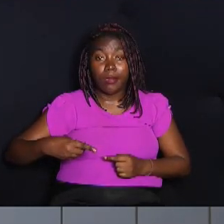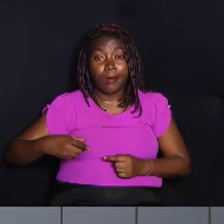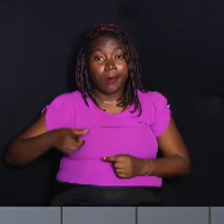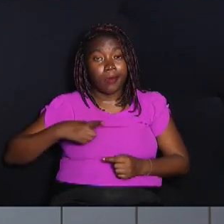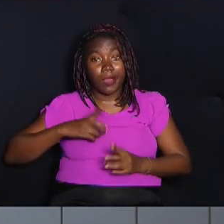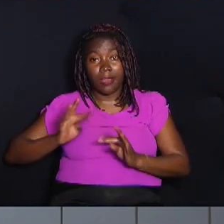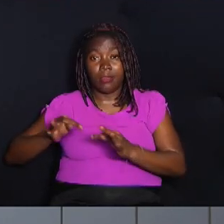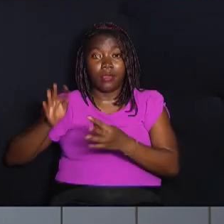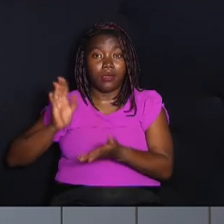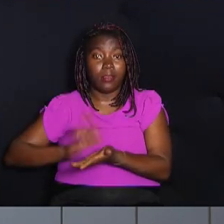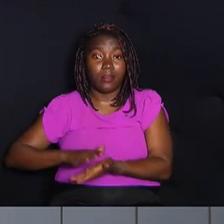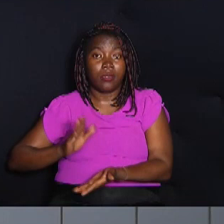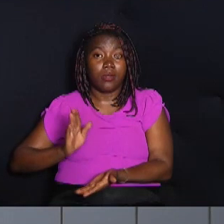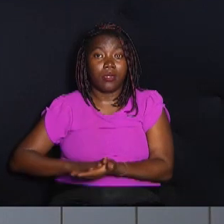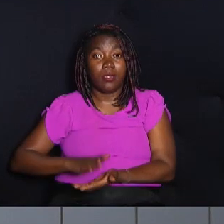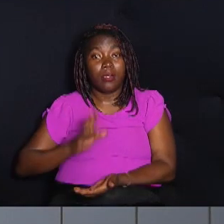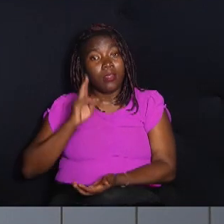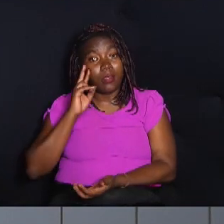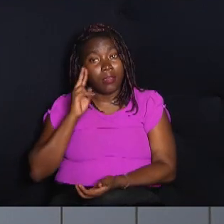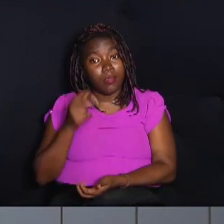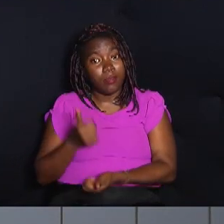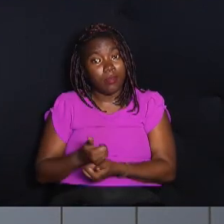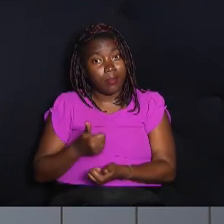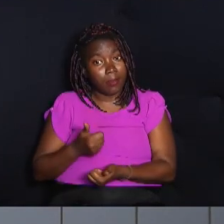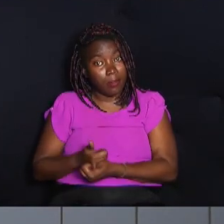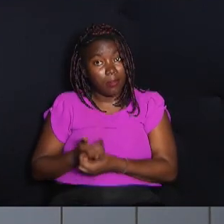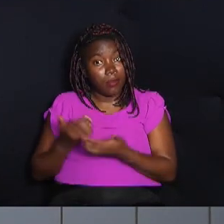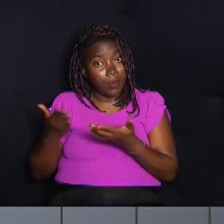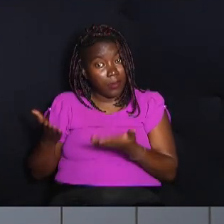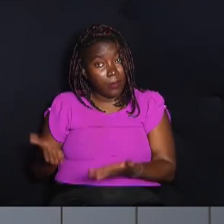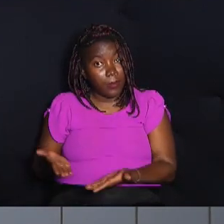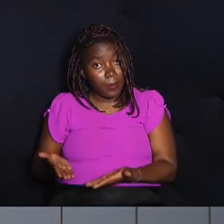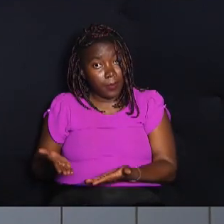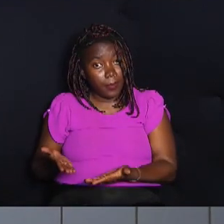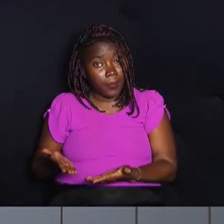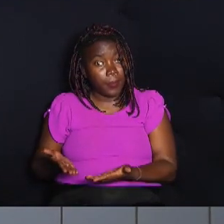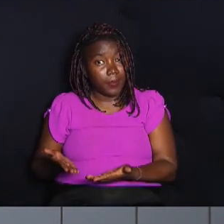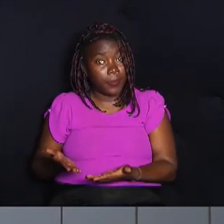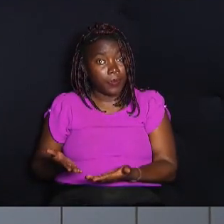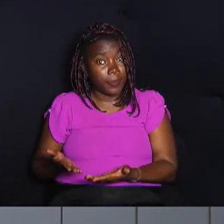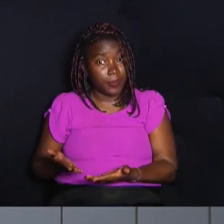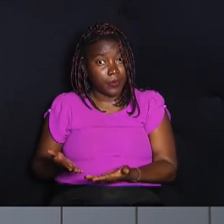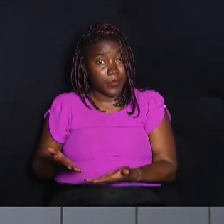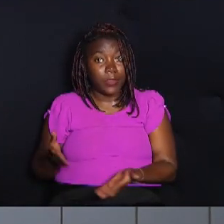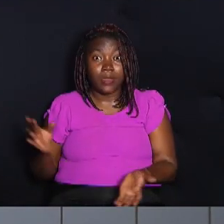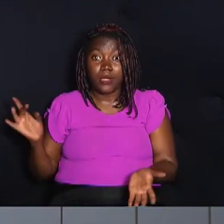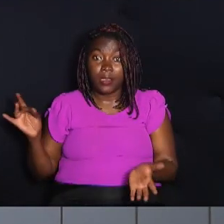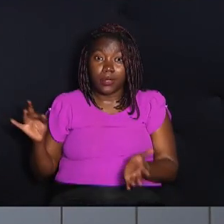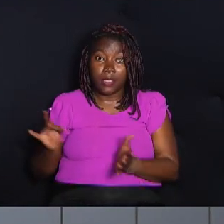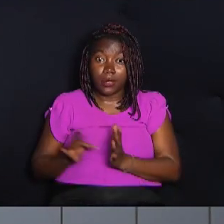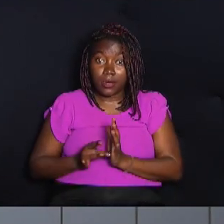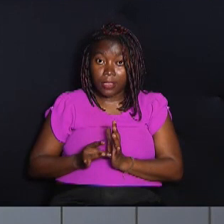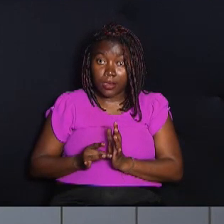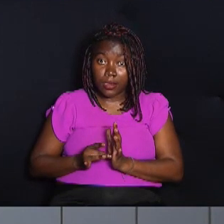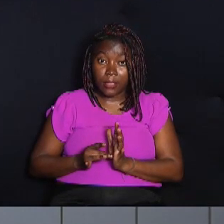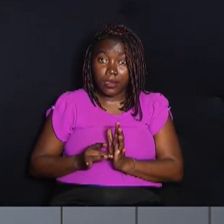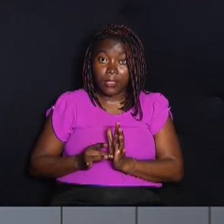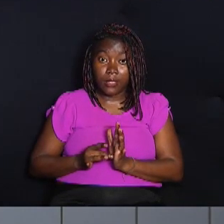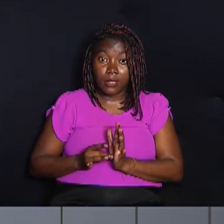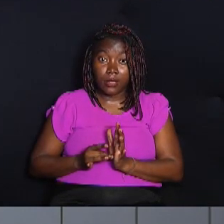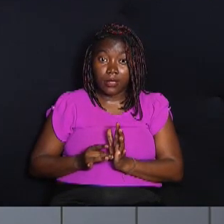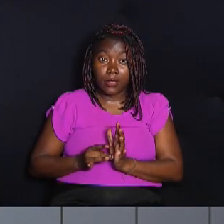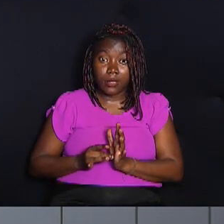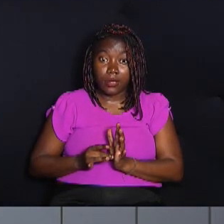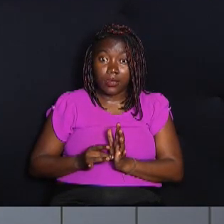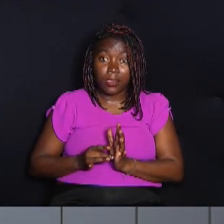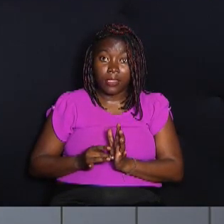mão. Nós estamos vendo e acompanhando aí a realidade e a